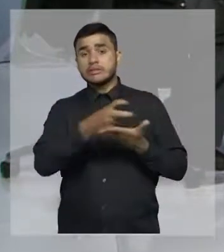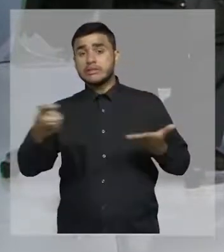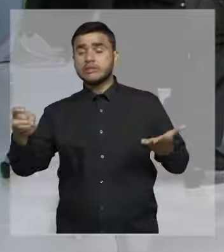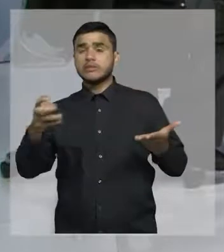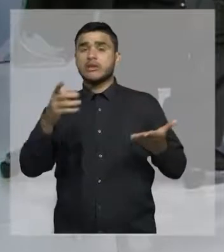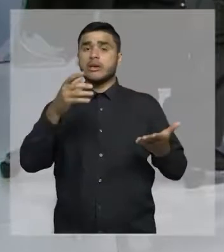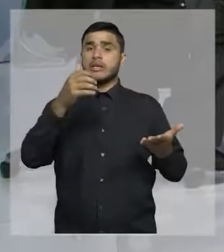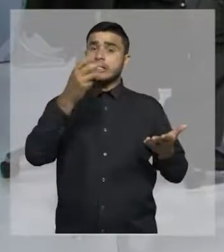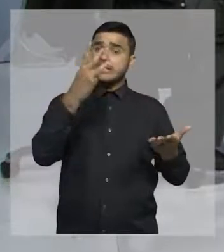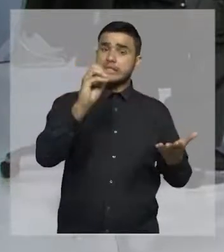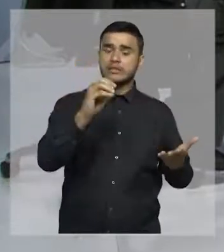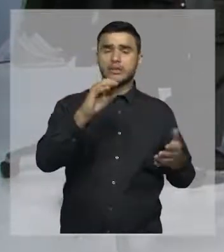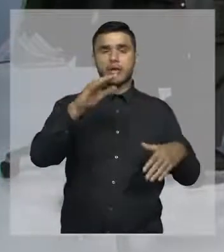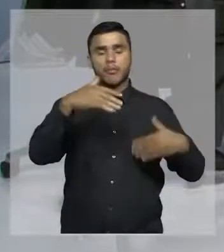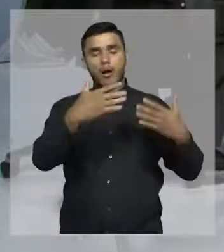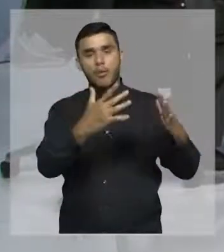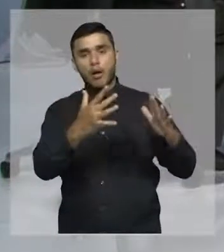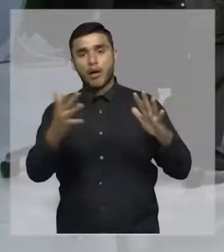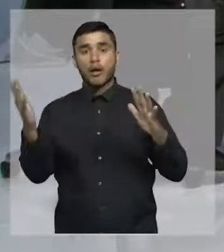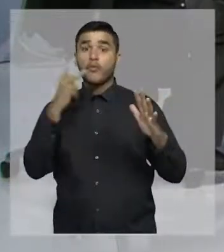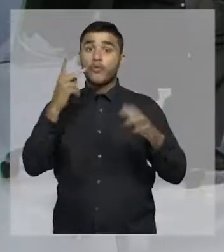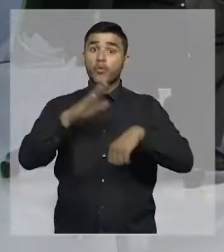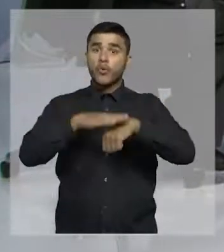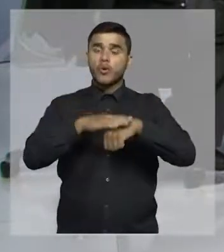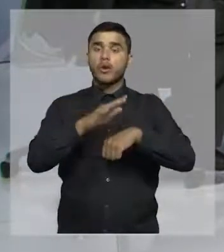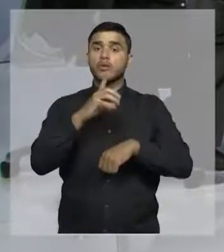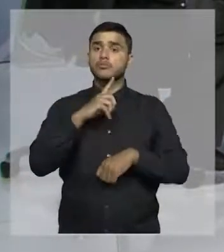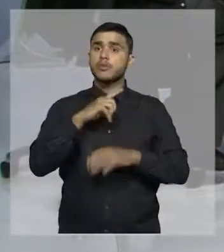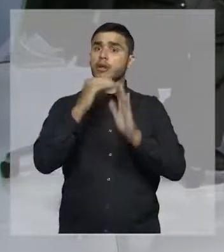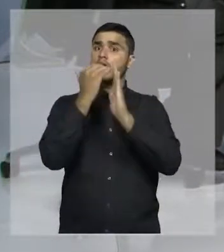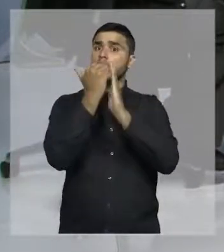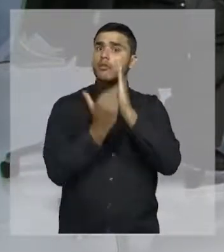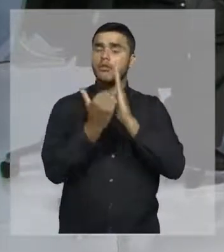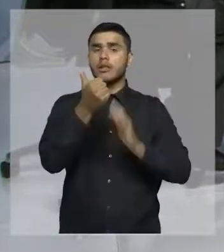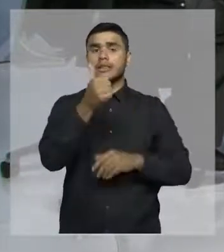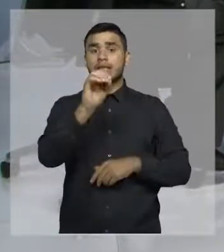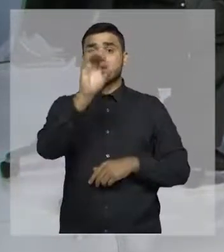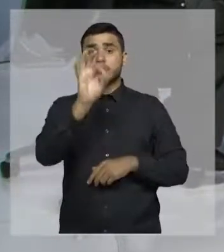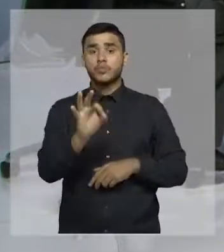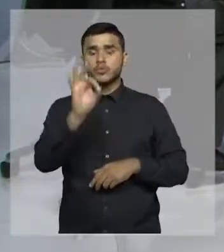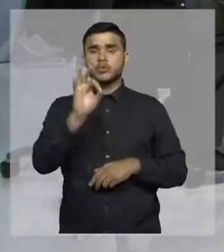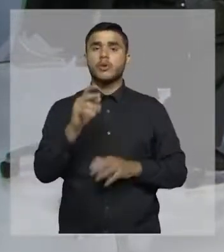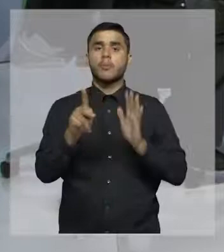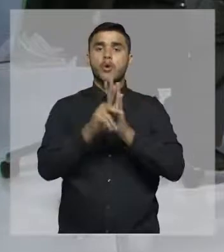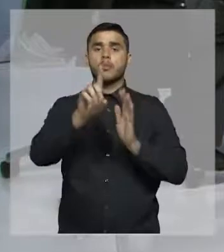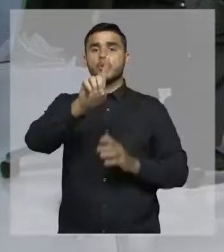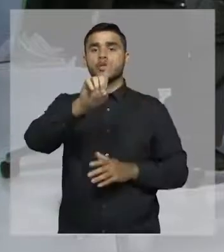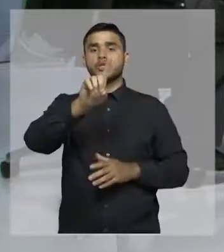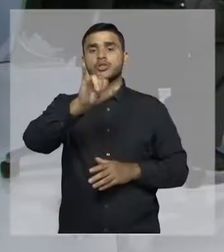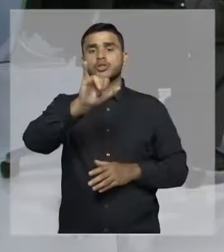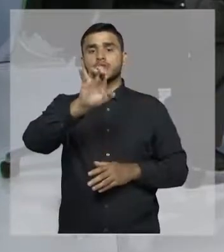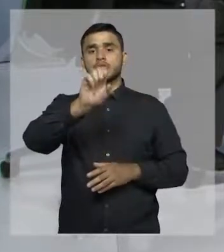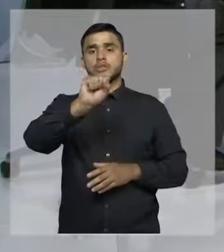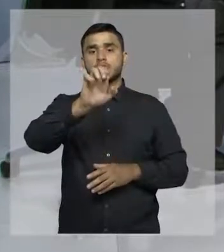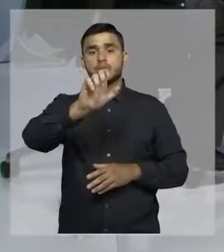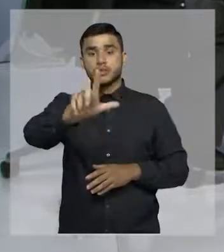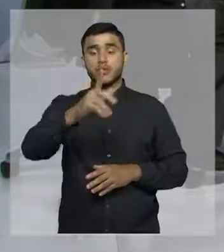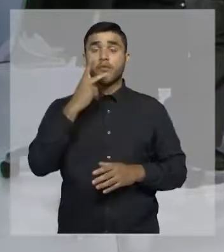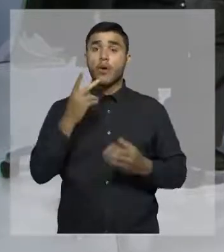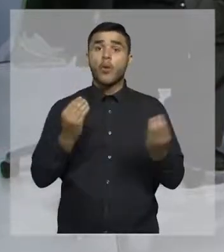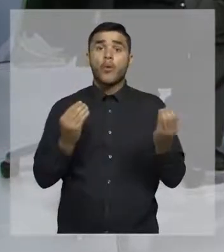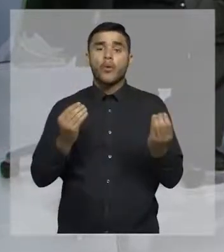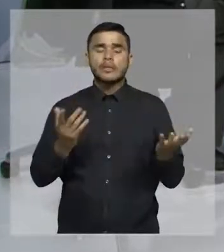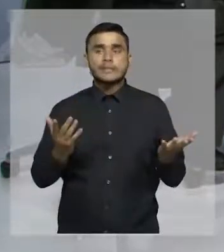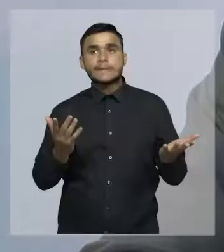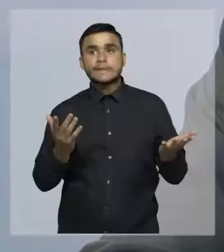por si só, significou a redução de 10% no valor do diesel e a desoneração da CID por 15 dias,